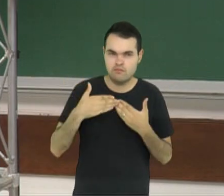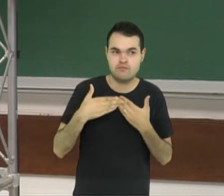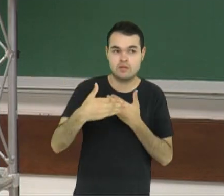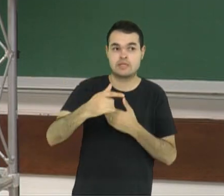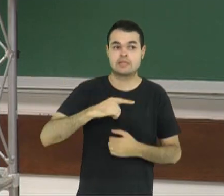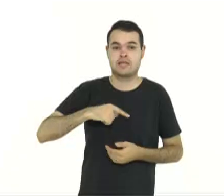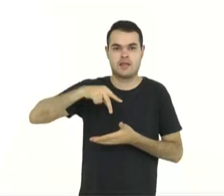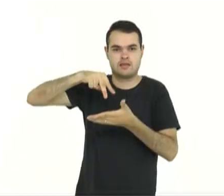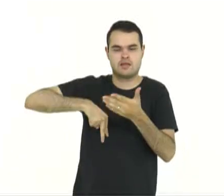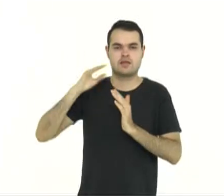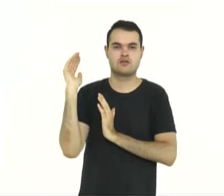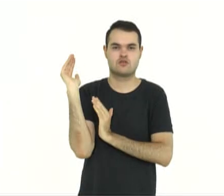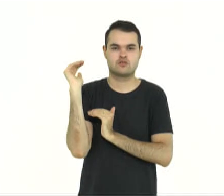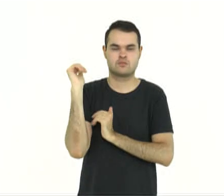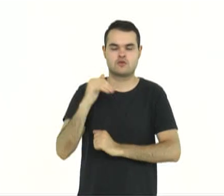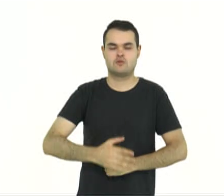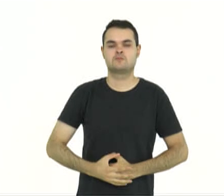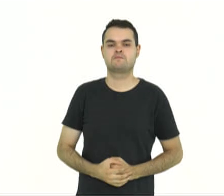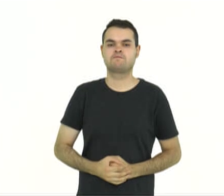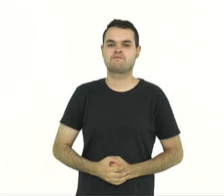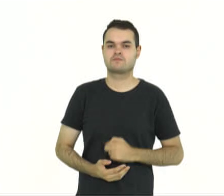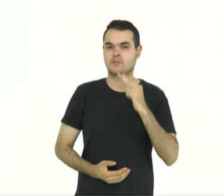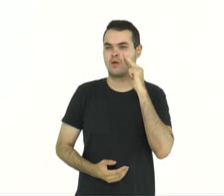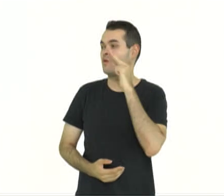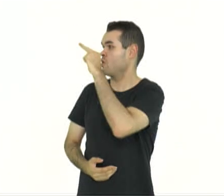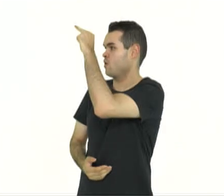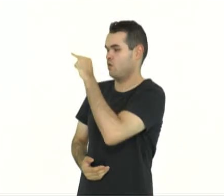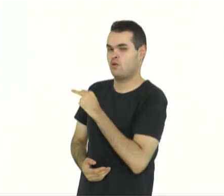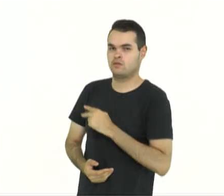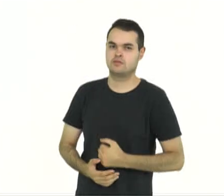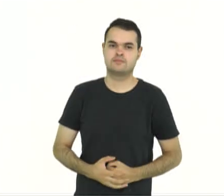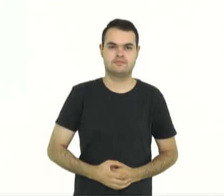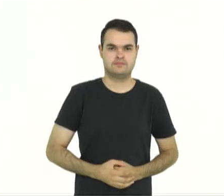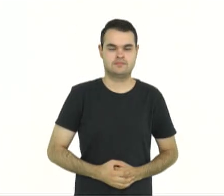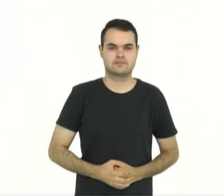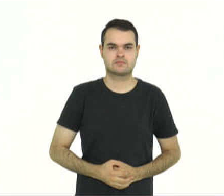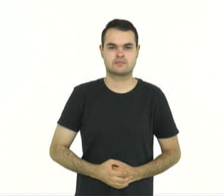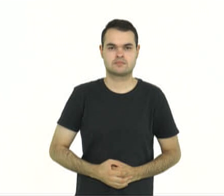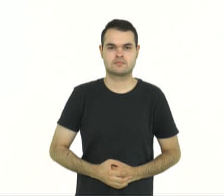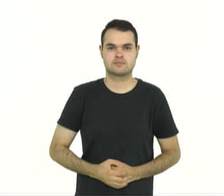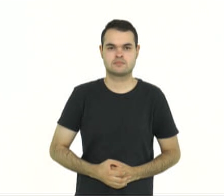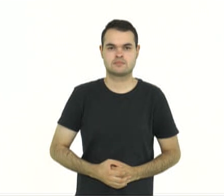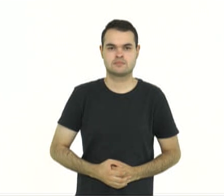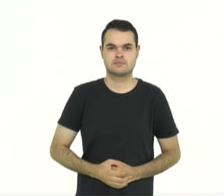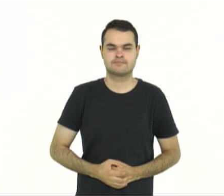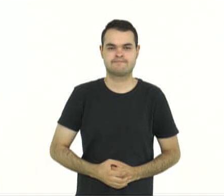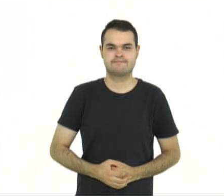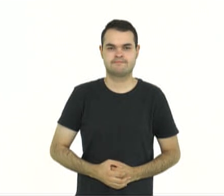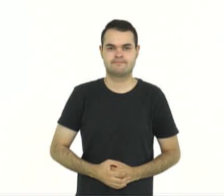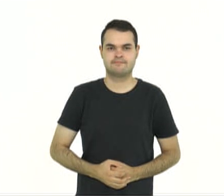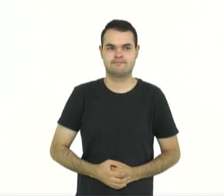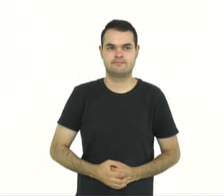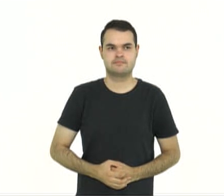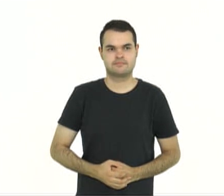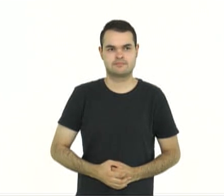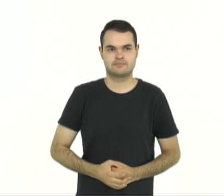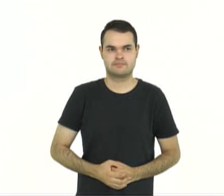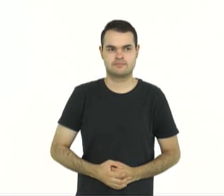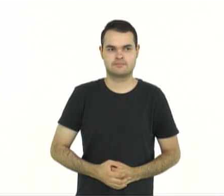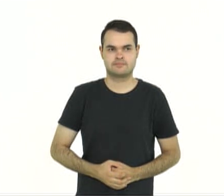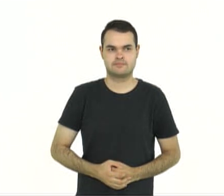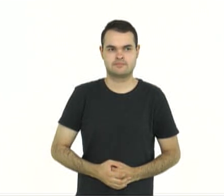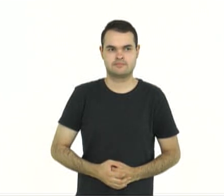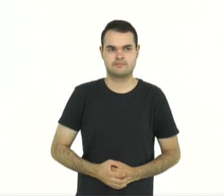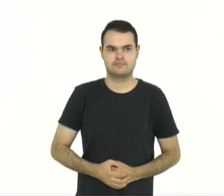ali, então: voy a hacer un curso técnico de edificación porque pienso trabajar en la construcción